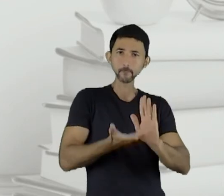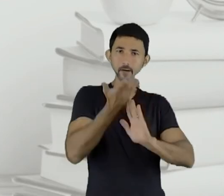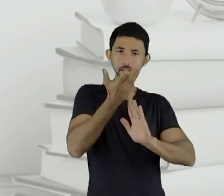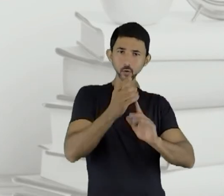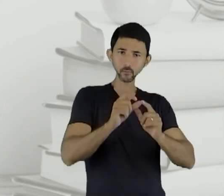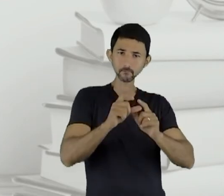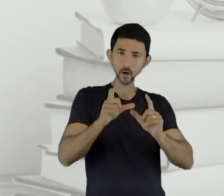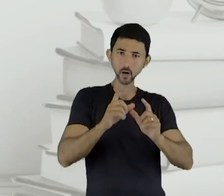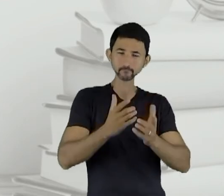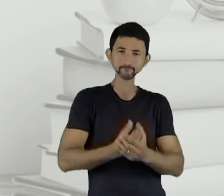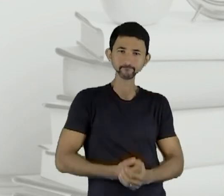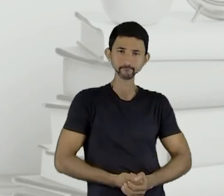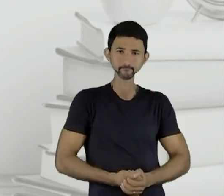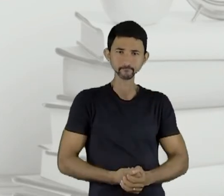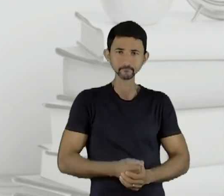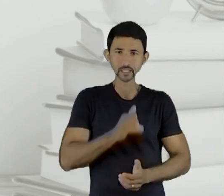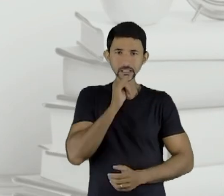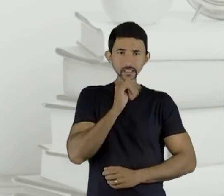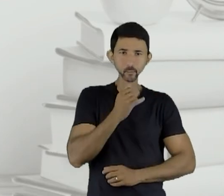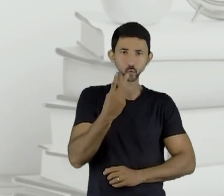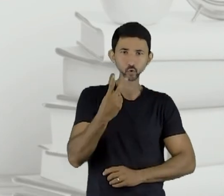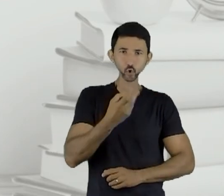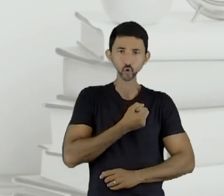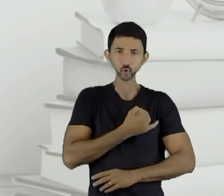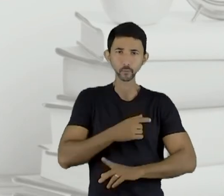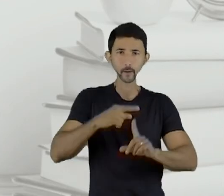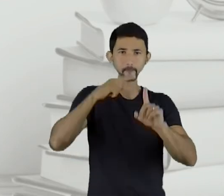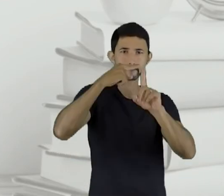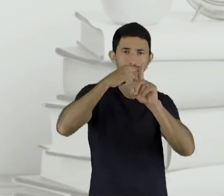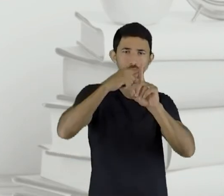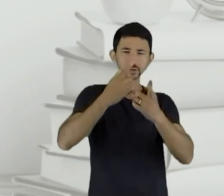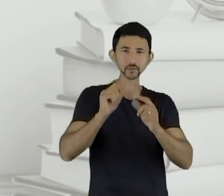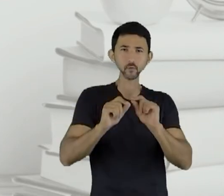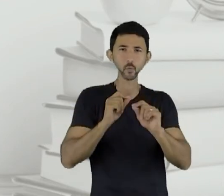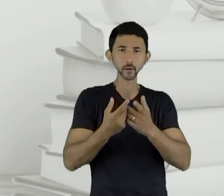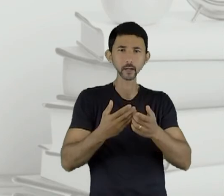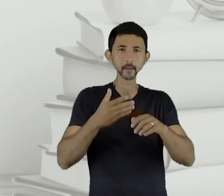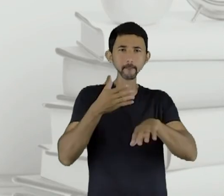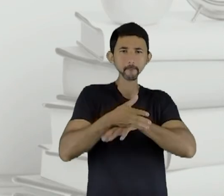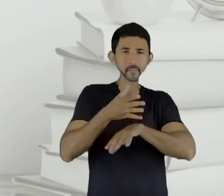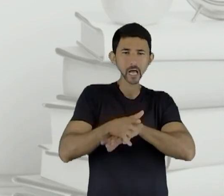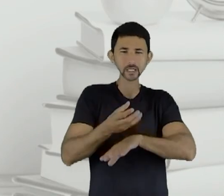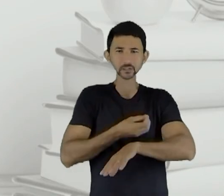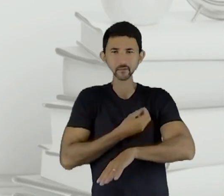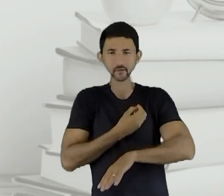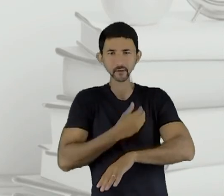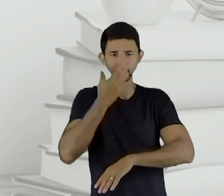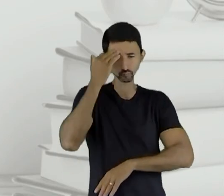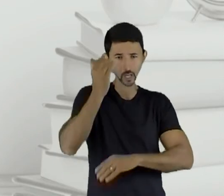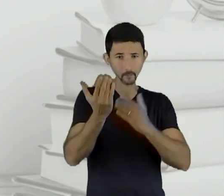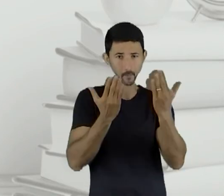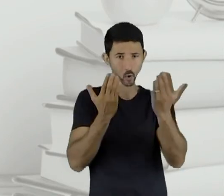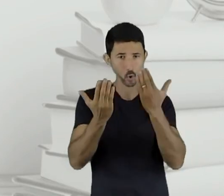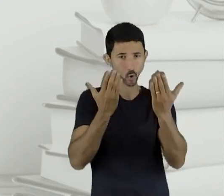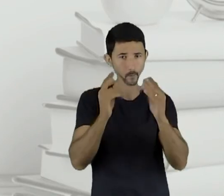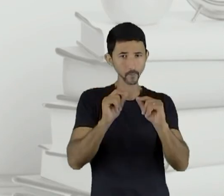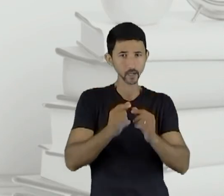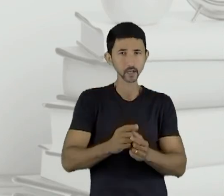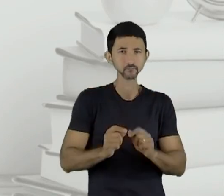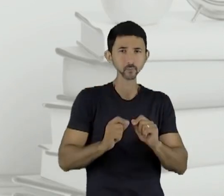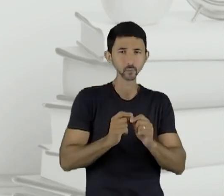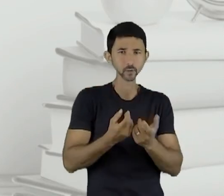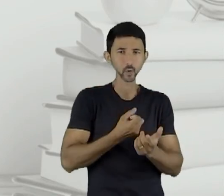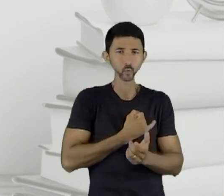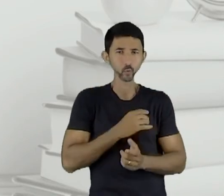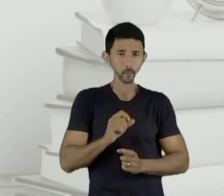módulo. Então, se forem dois números positivos, a gente, pela nossa prática, pela nossa vivência, a gente já sabe comparar. E aquele que tiver o